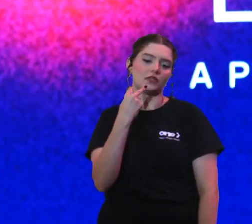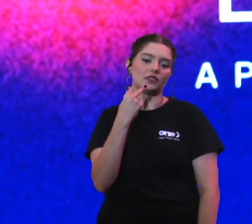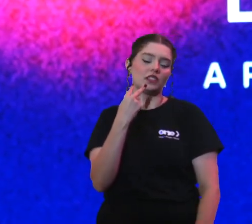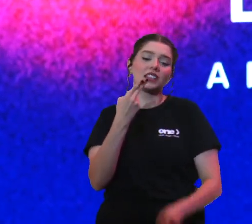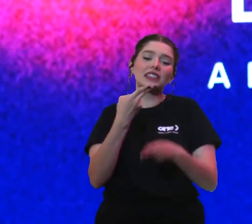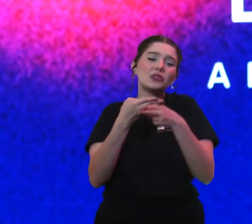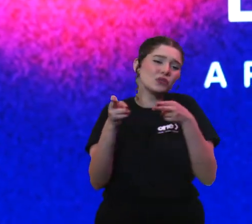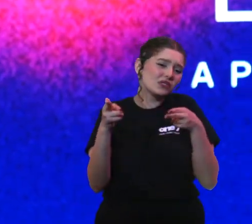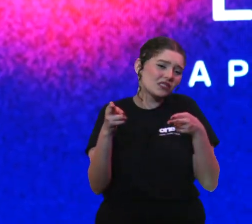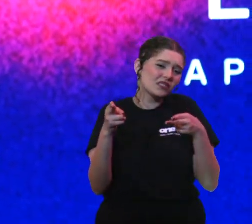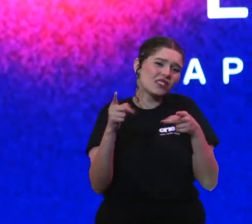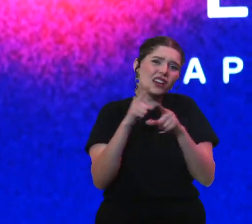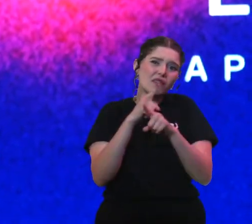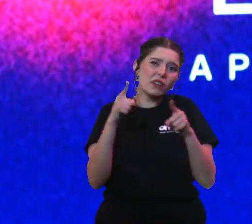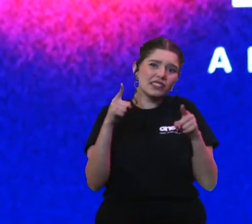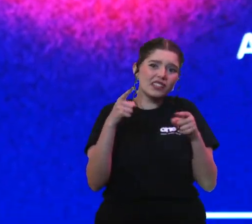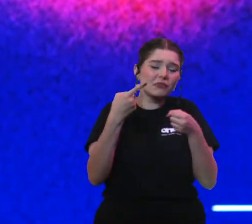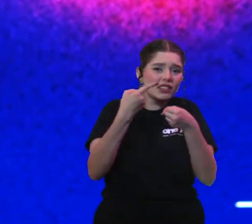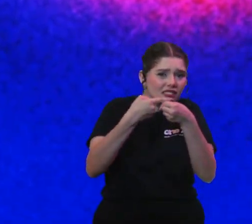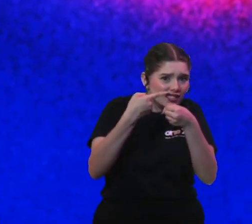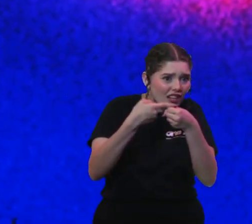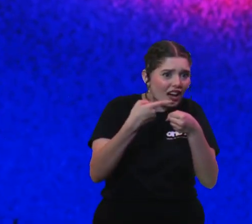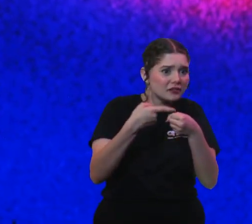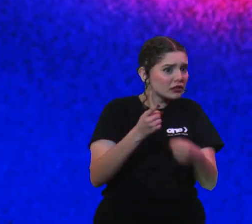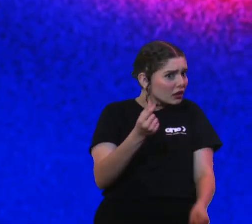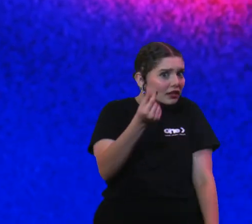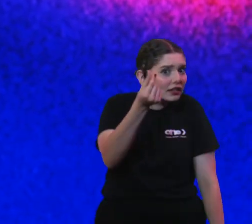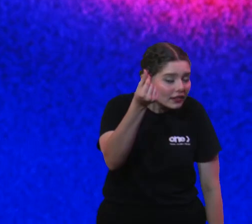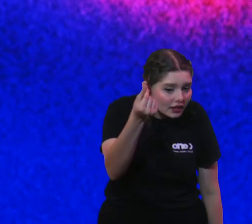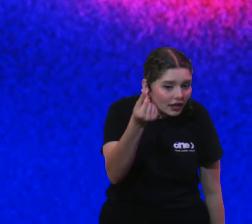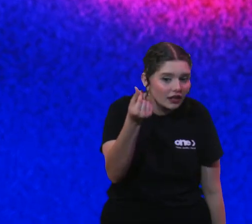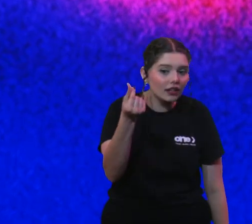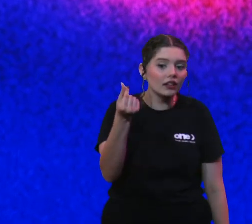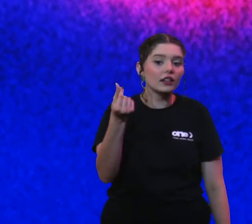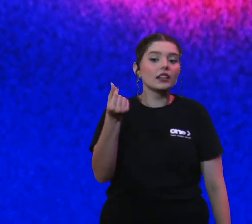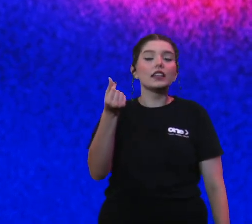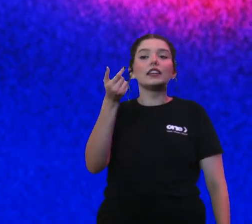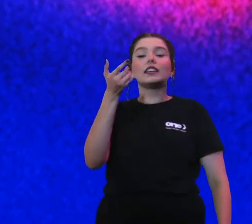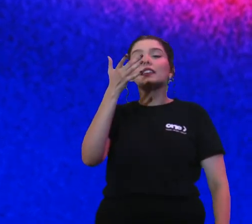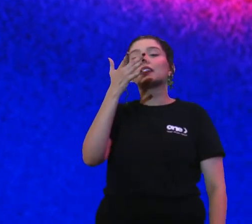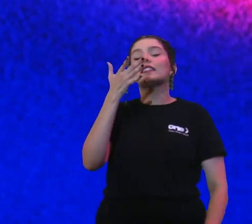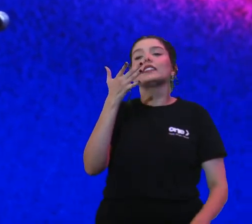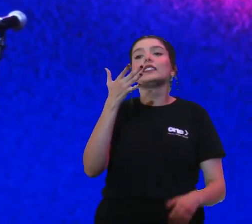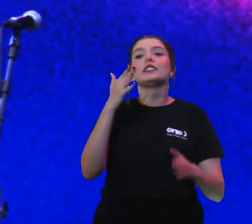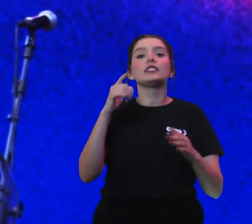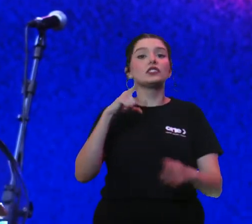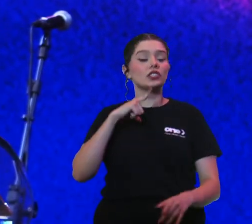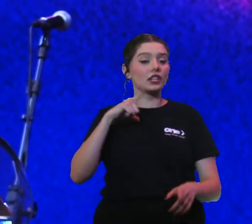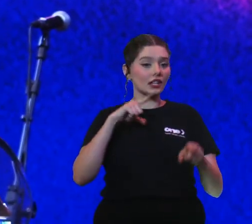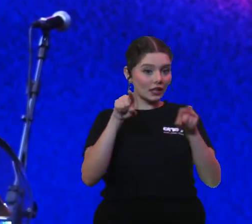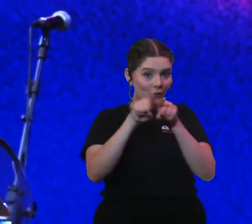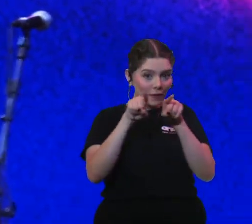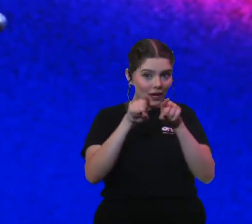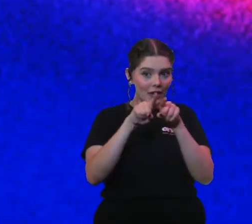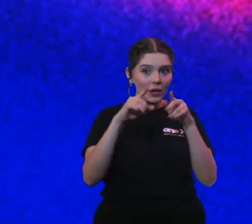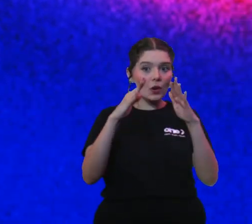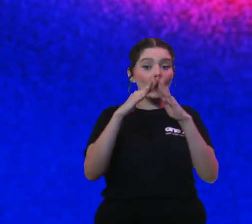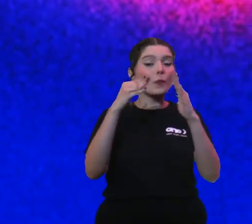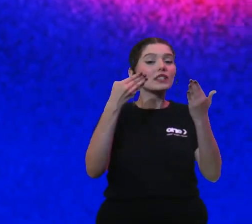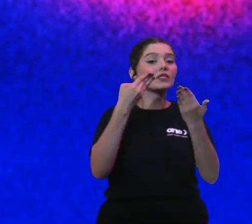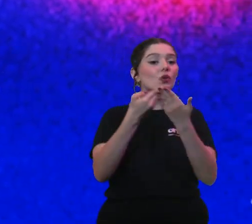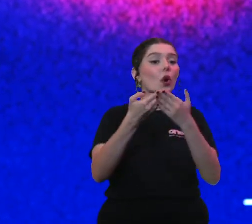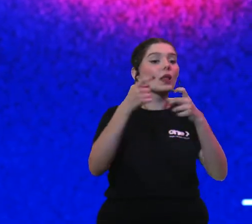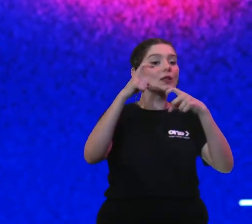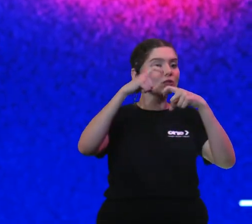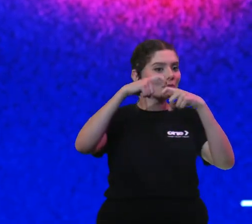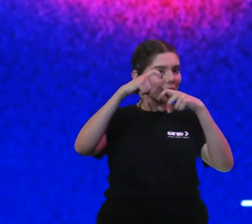extremamente rica, era uma cidade também muito conhecida na época pela medicina, com uma escola de medicina muito conhecida, e eles tinham uma espécie